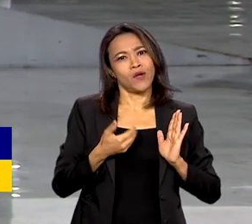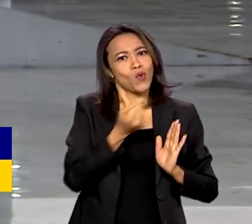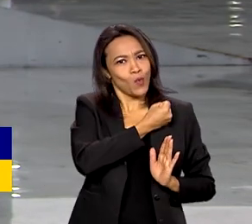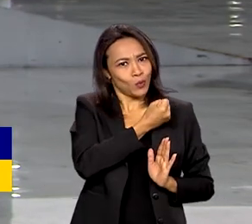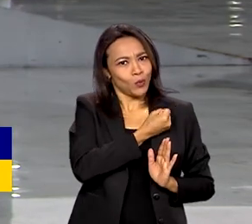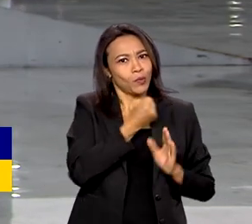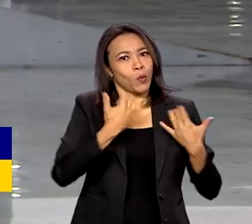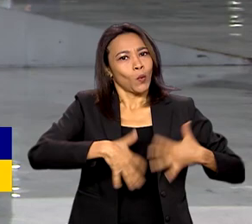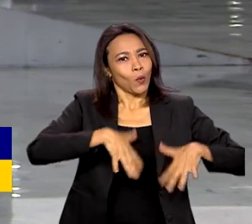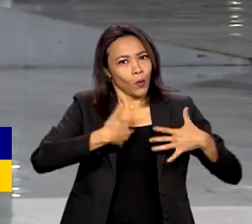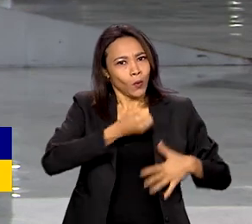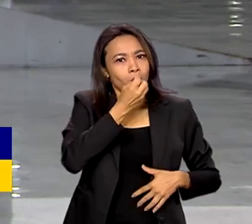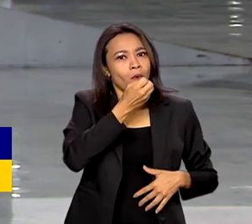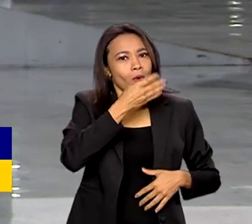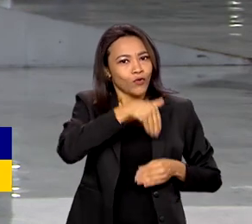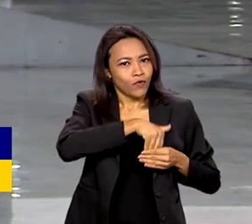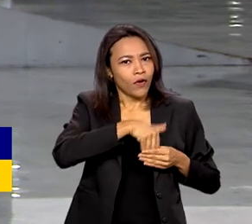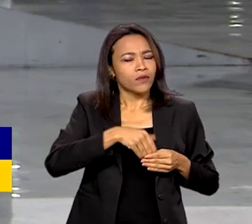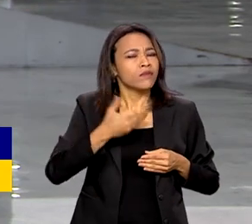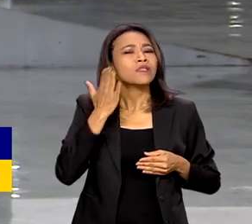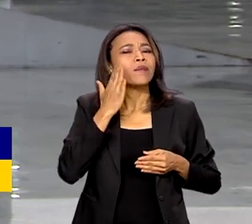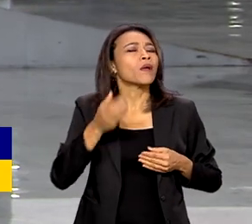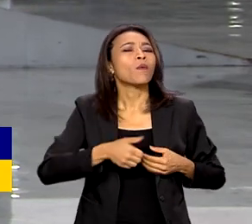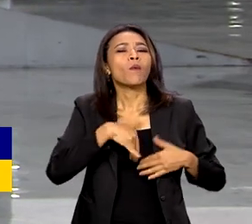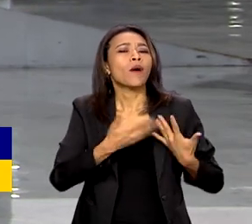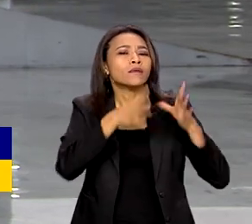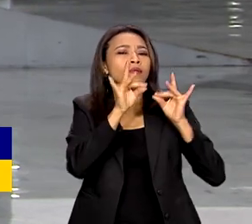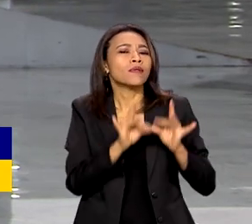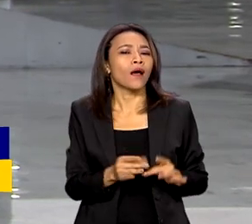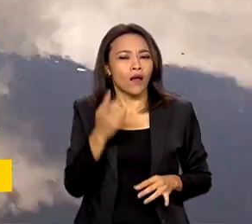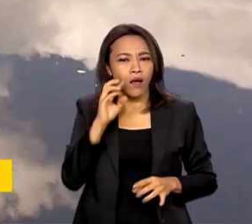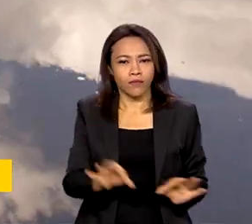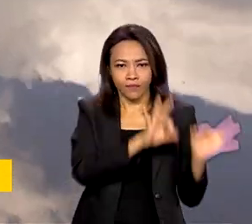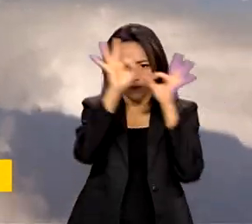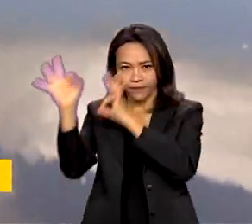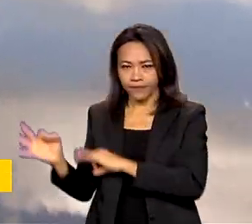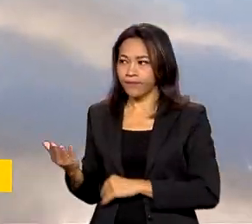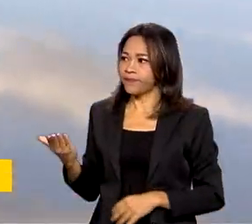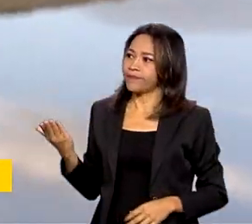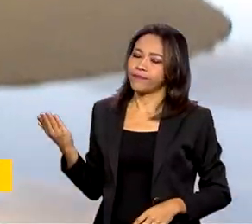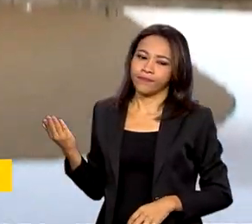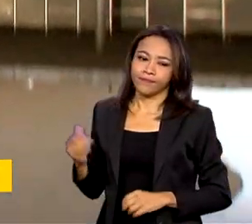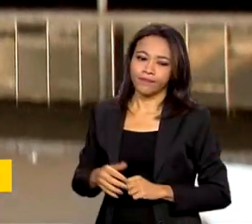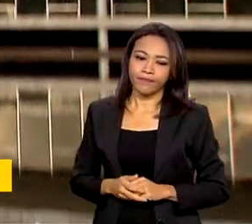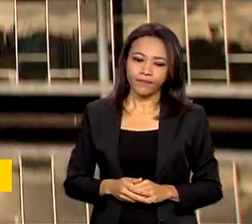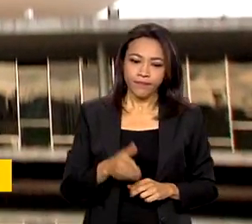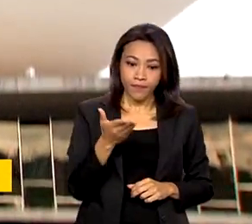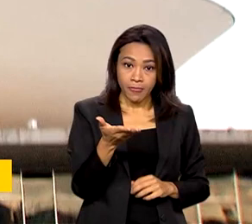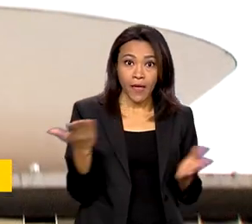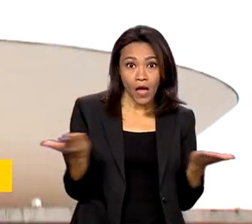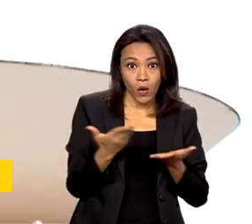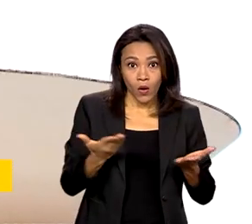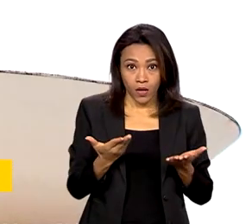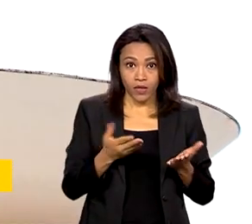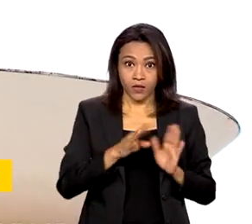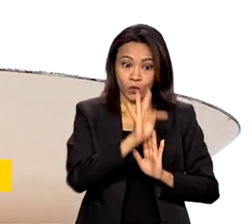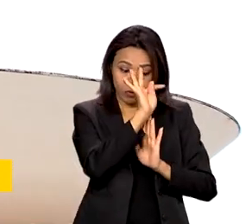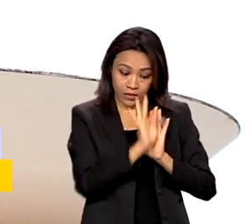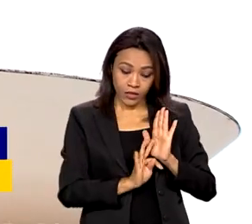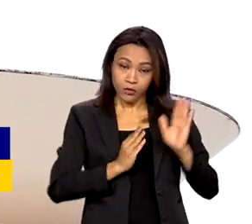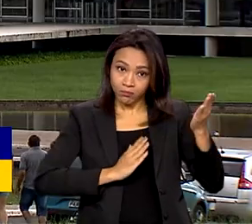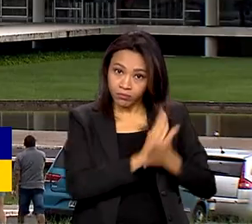quantidade expressiva de votos. Vamos ver mais detalhes na reportagem. A bola está sendo passada da Câmara